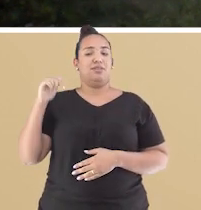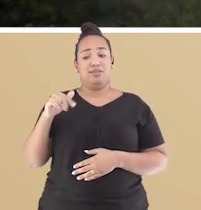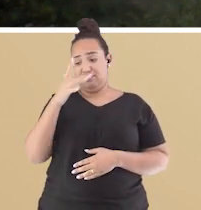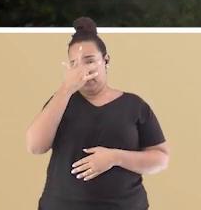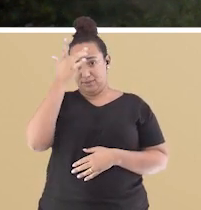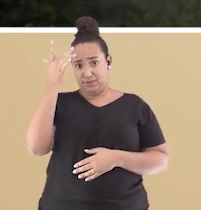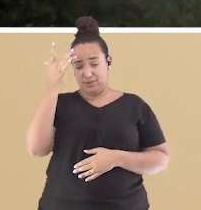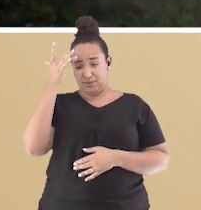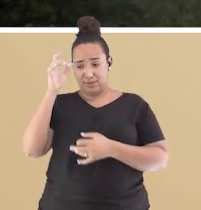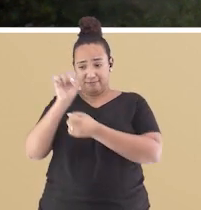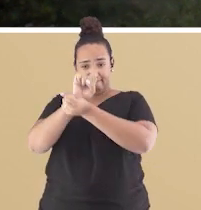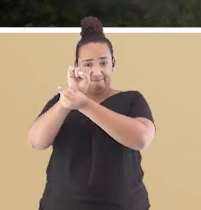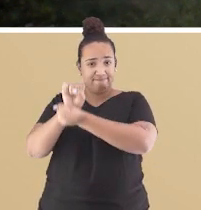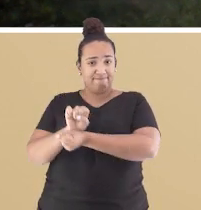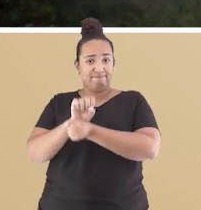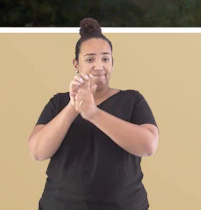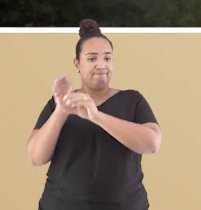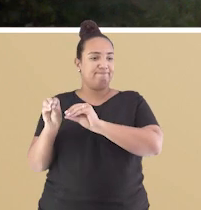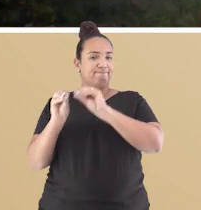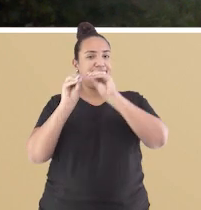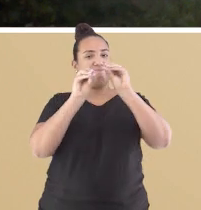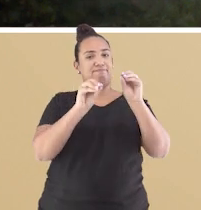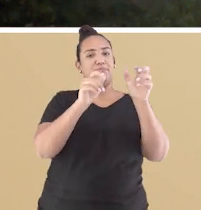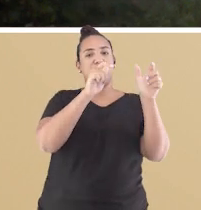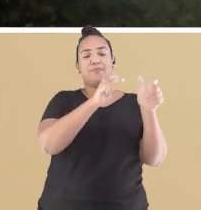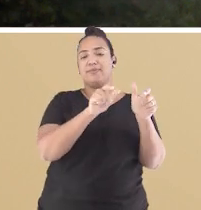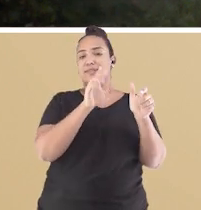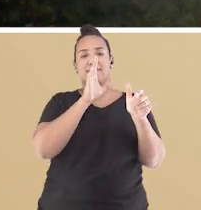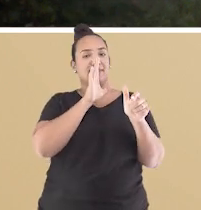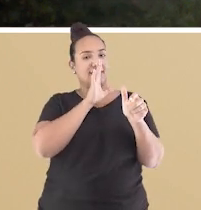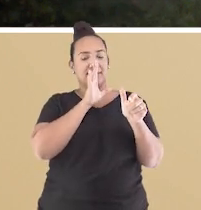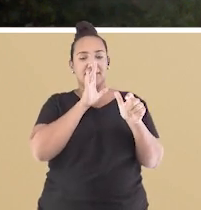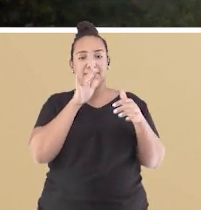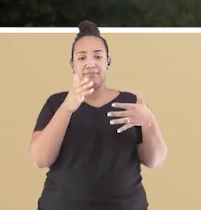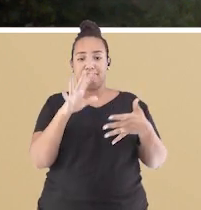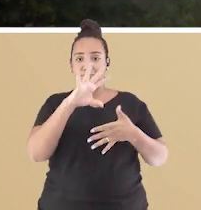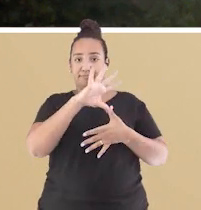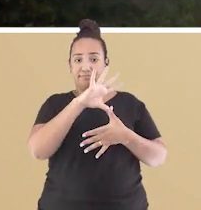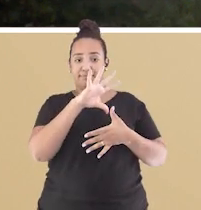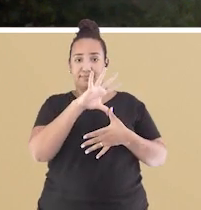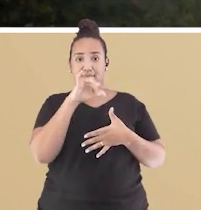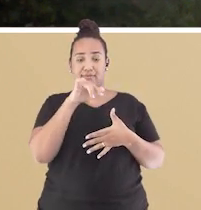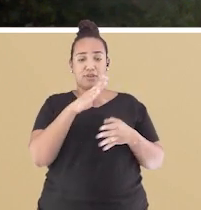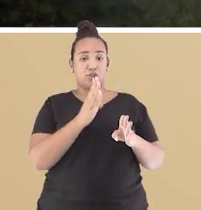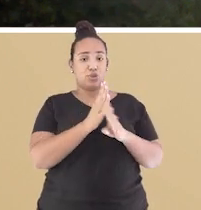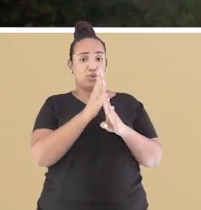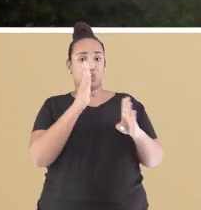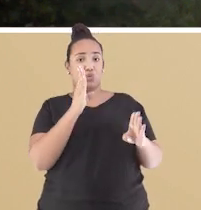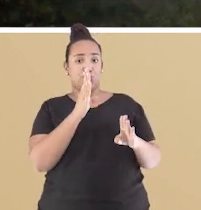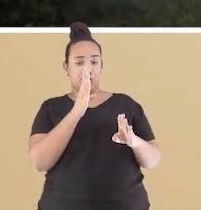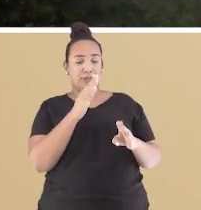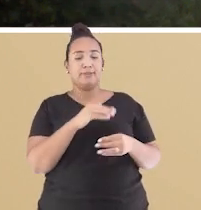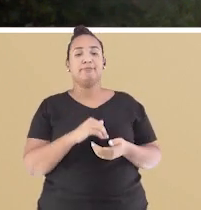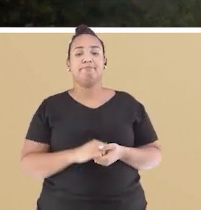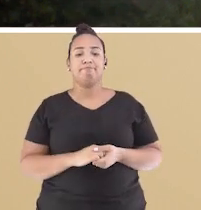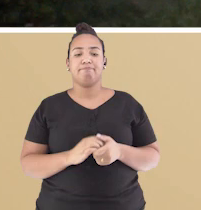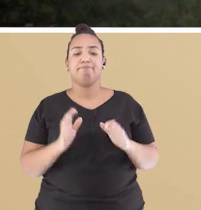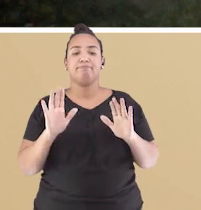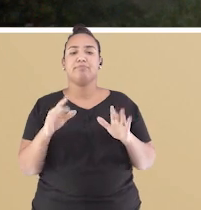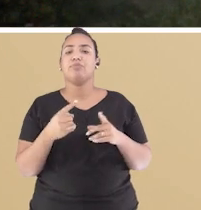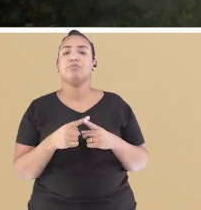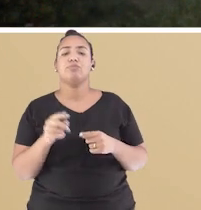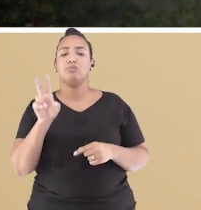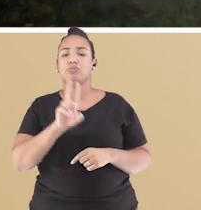quando alguns países invadiram o continente africano, alguns séculos atrás, e escravizaram os nativos levando-os para outras terras